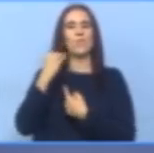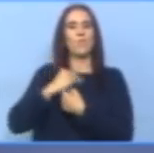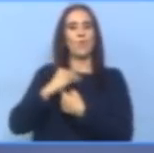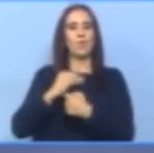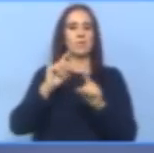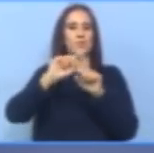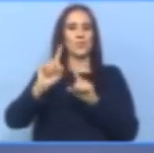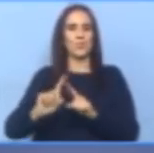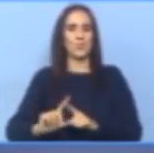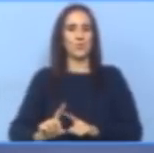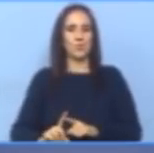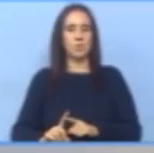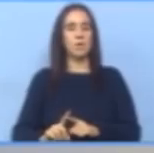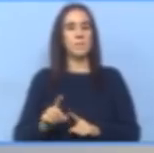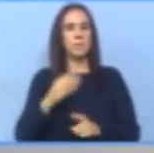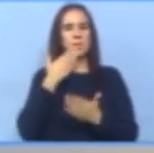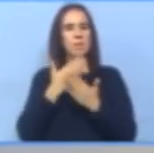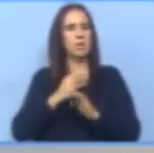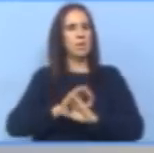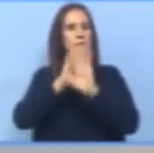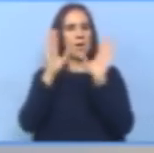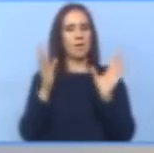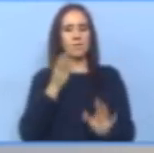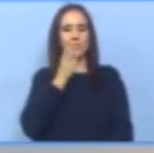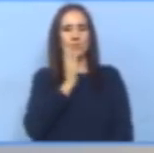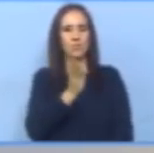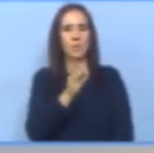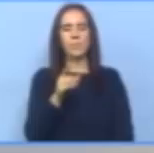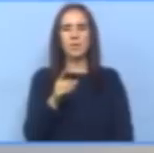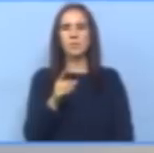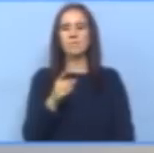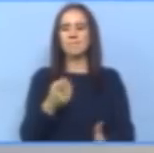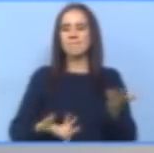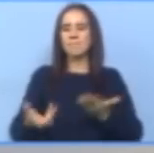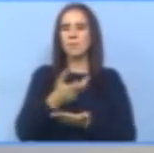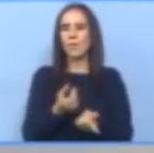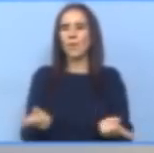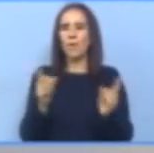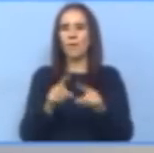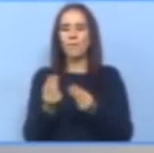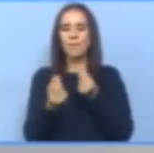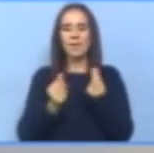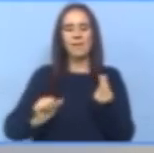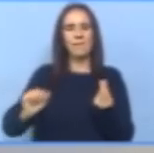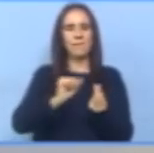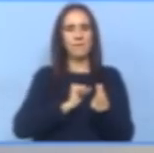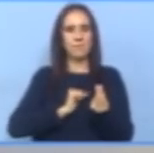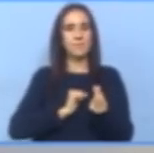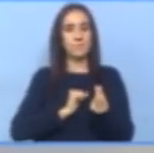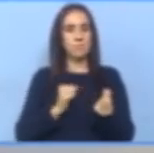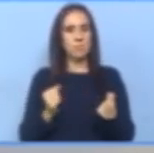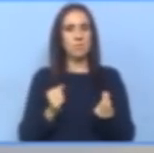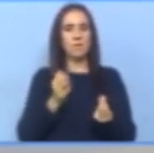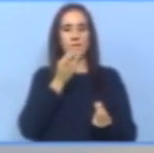por aí fora. Portanto, dito claramente. E isto introduz novas dinâmicas na nossa maneira, na continuidade do